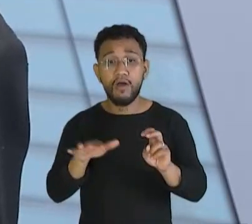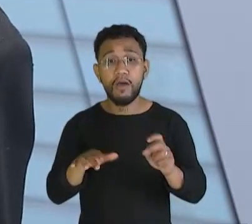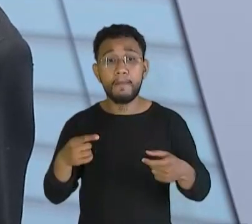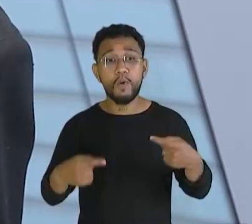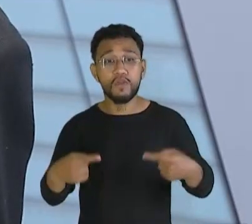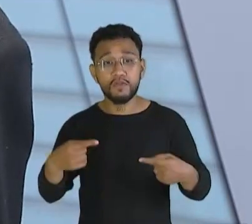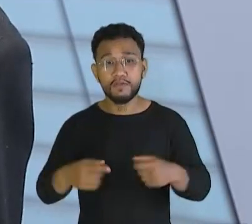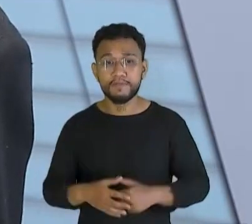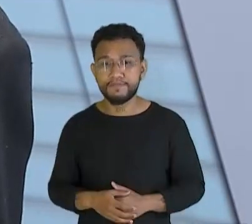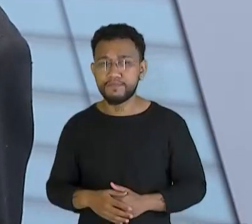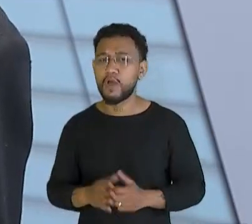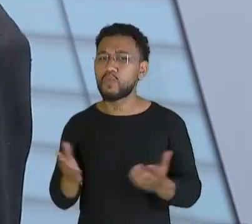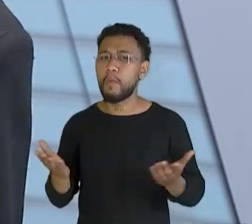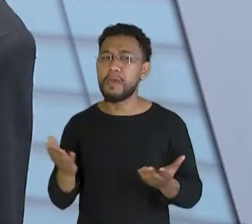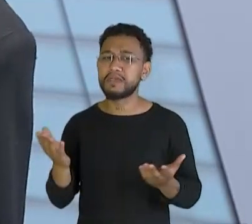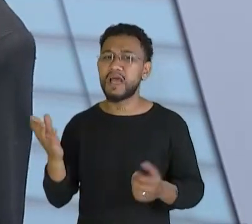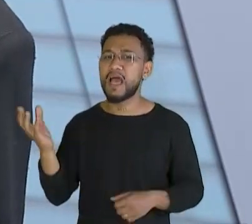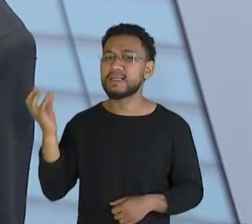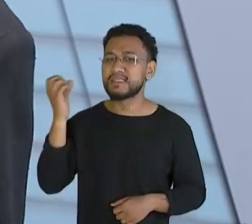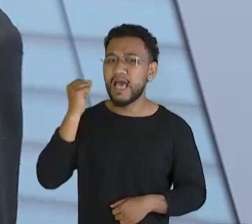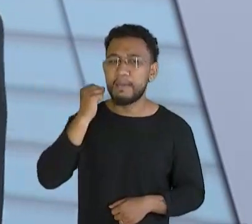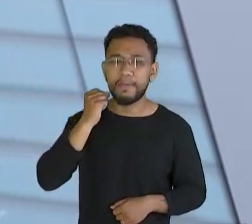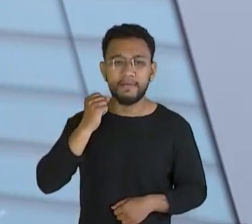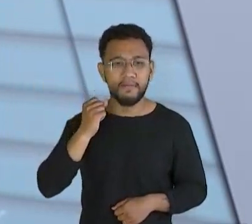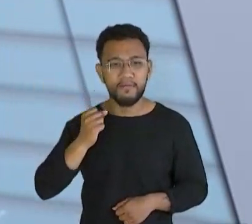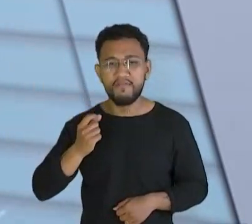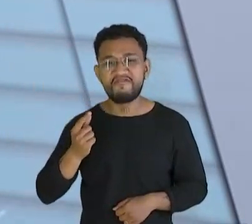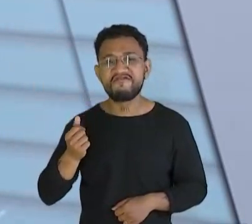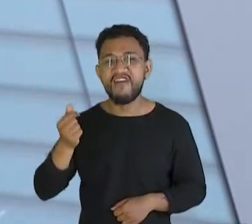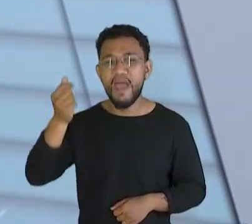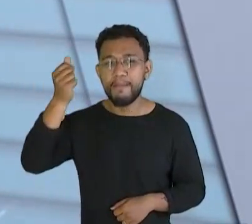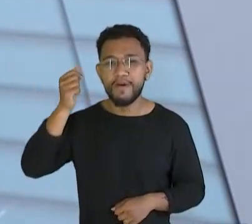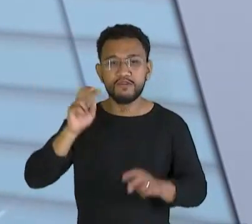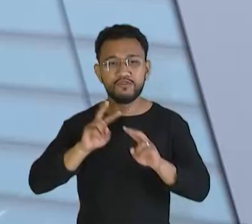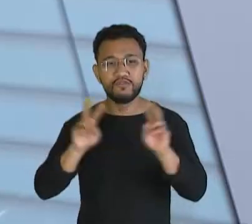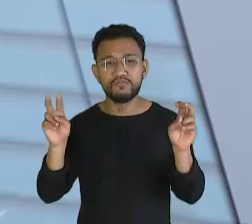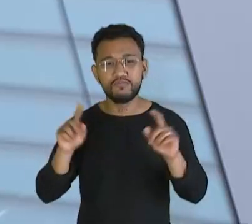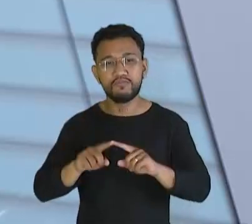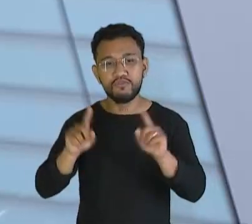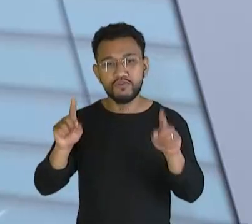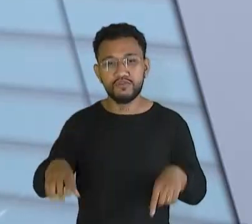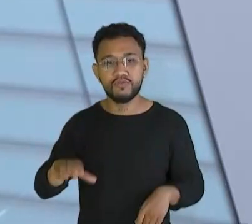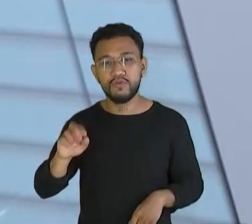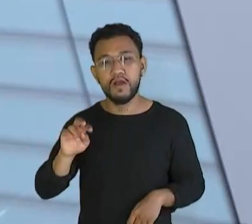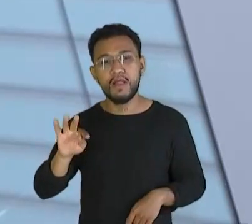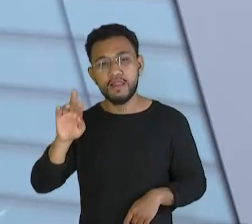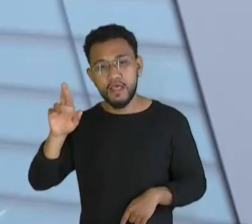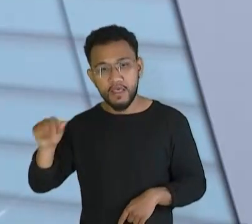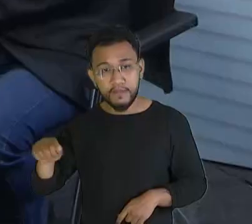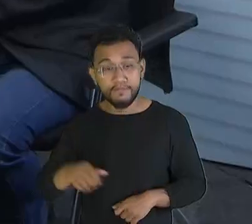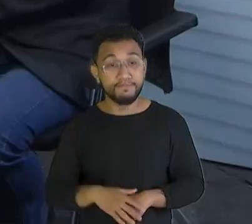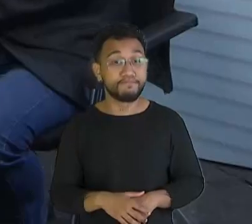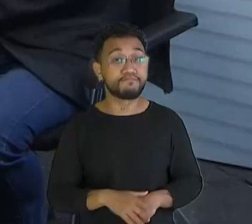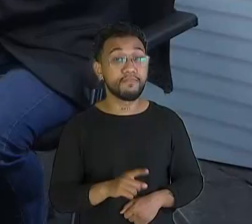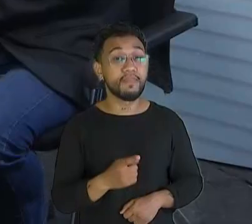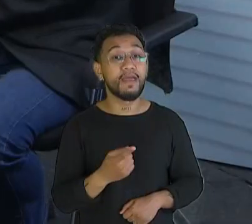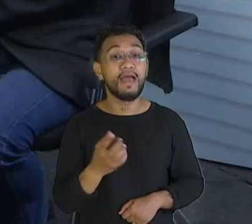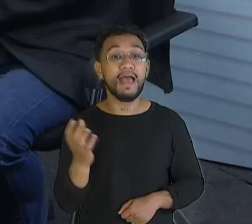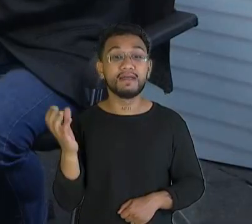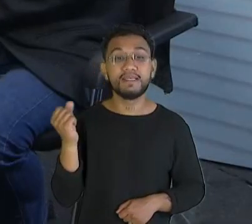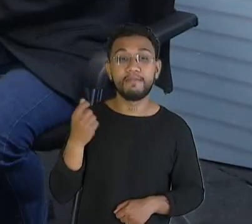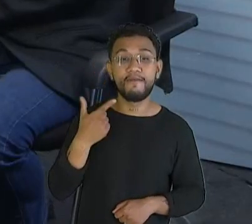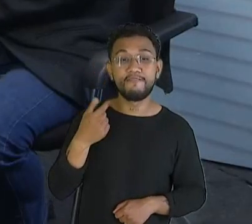que a casa recebe hoje de verba desse projeto da carteira? Ela recebe 20% da produção das carteirinhas